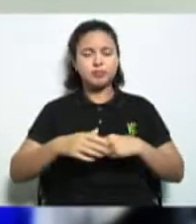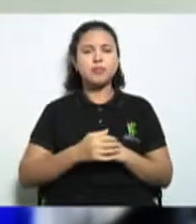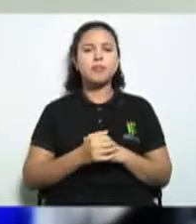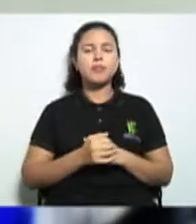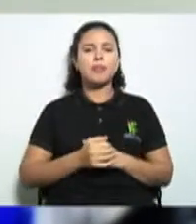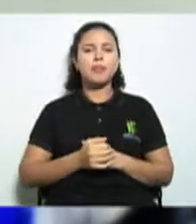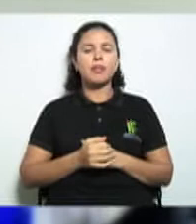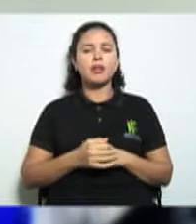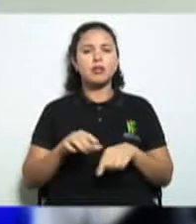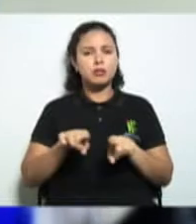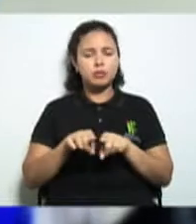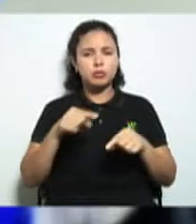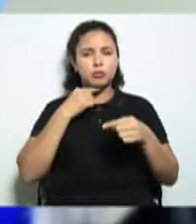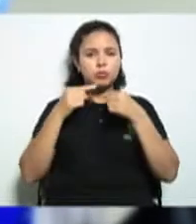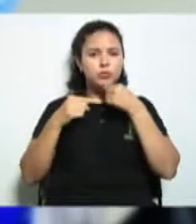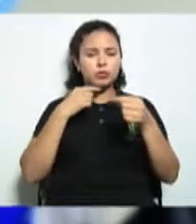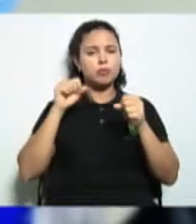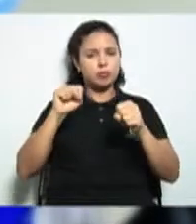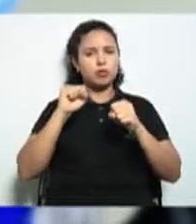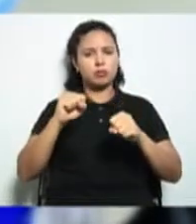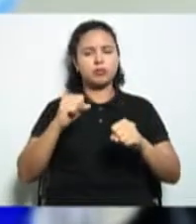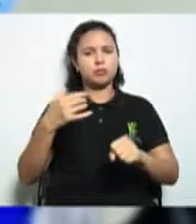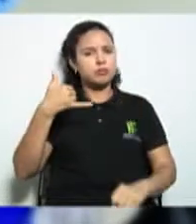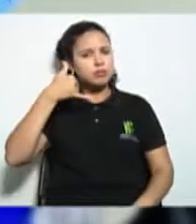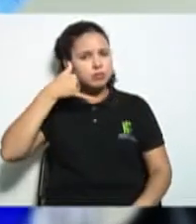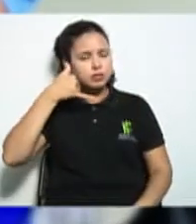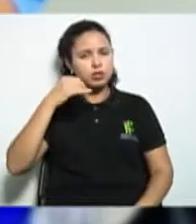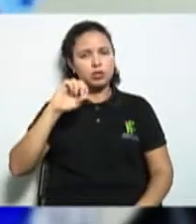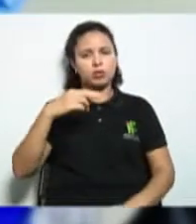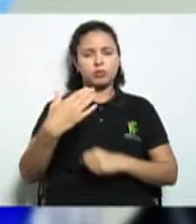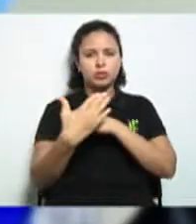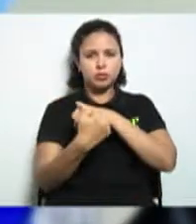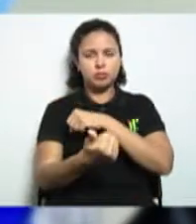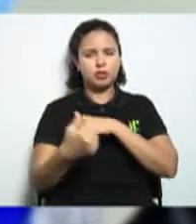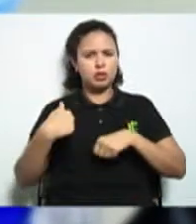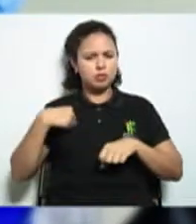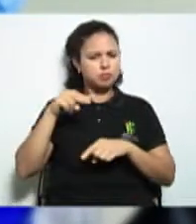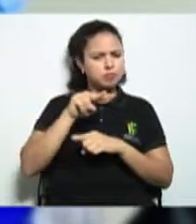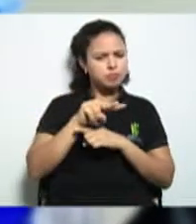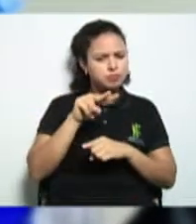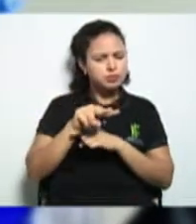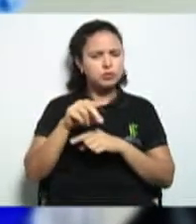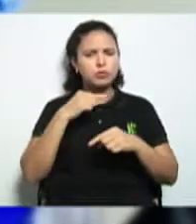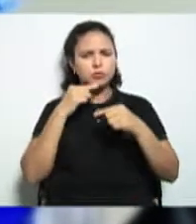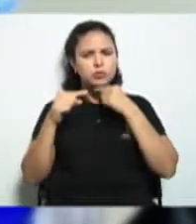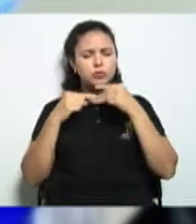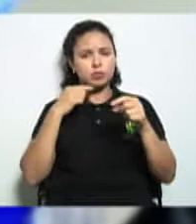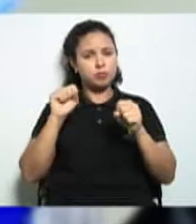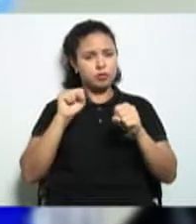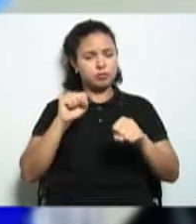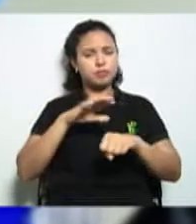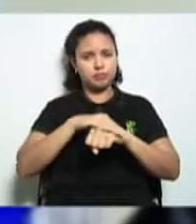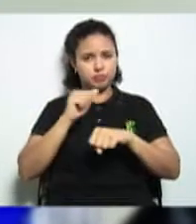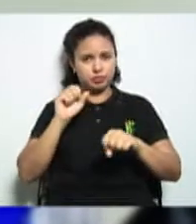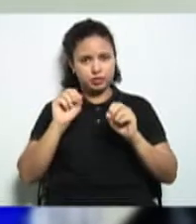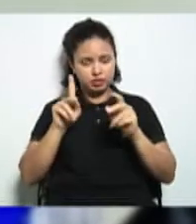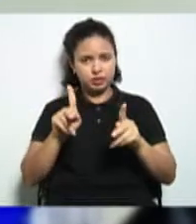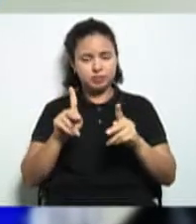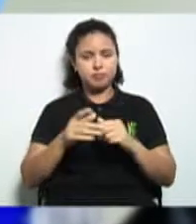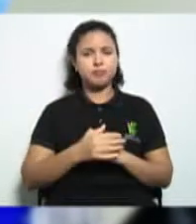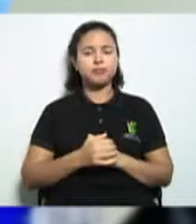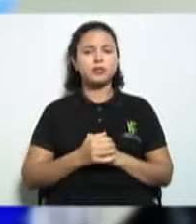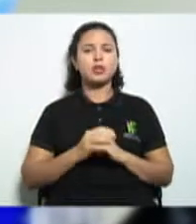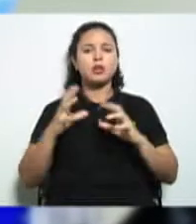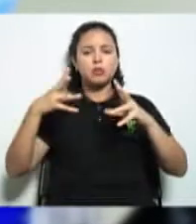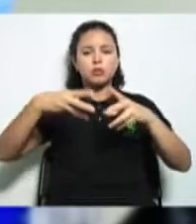Aí, dúvidas, pode me chamar, pode me ligar, tá? Eu vou estar te supervisionando em tudo, dúvidas, pode me chamar, tá? Aí, isso tudo é